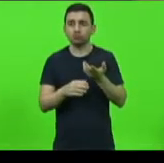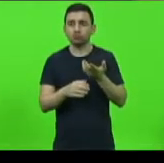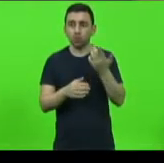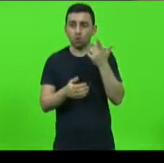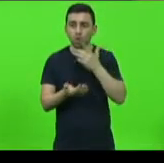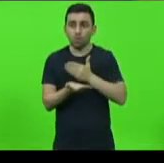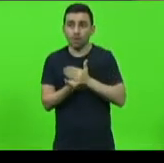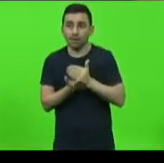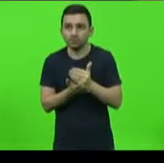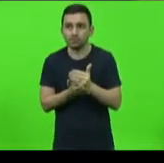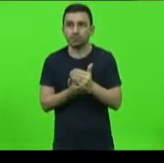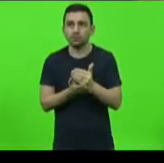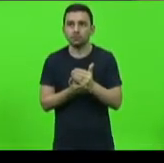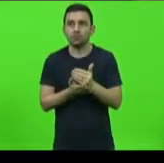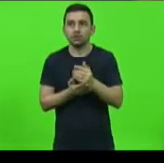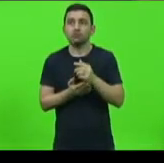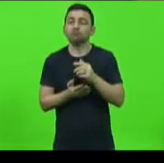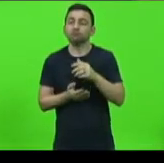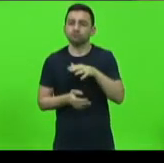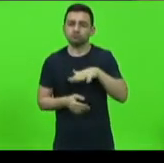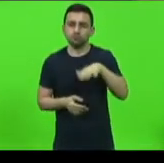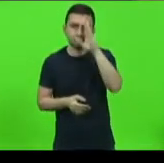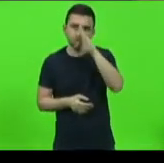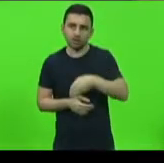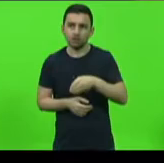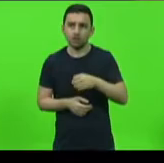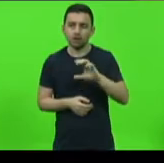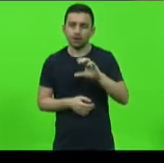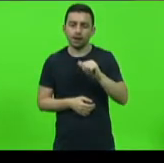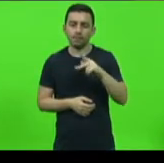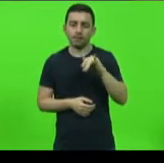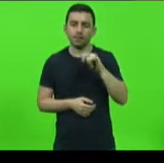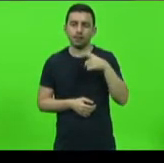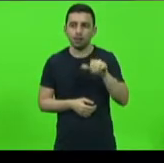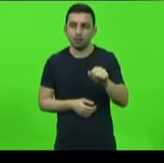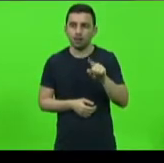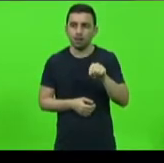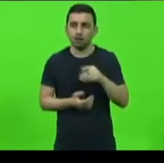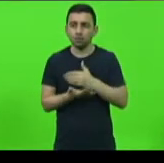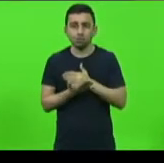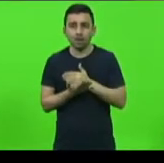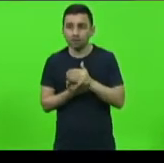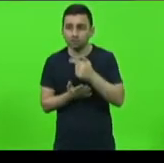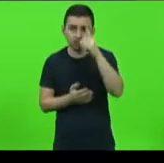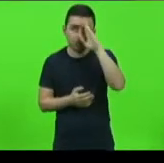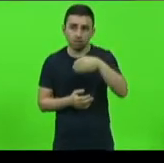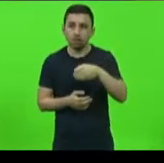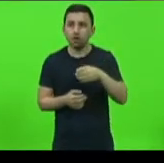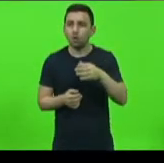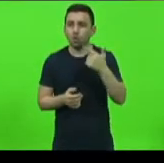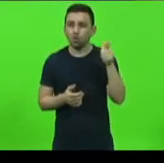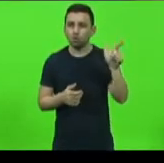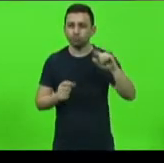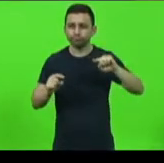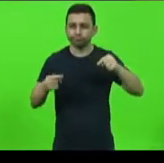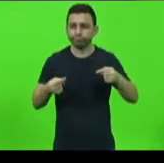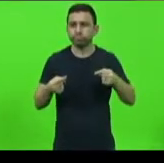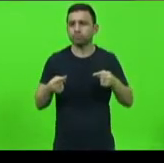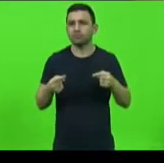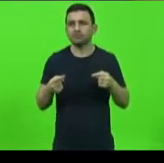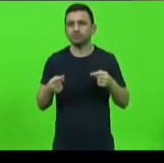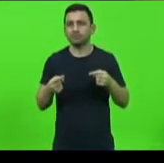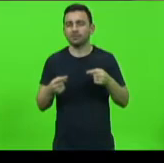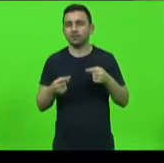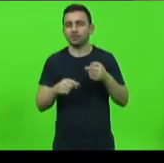aspirante. O capelões, eles entram como salário de aspirante. Apenas os combatentes é que não entram. Então, está sendo feito esse